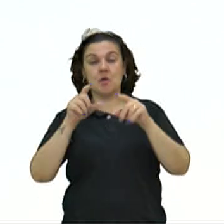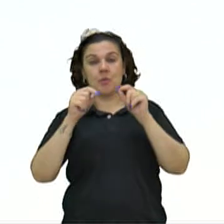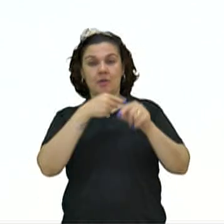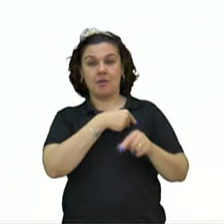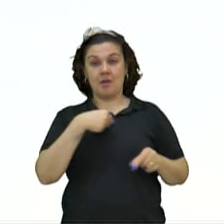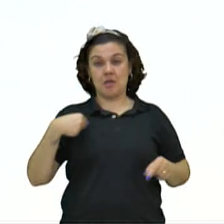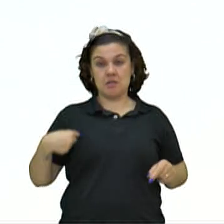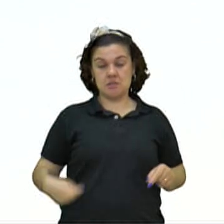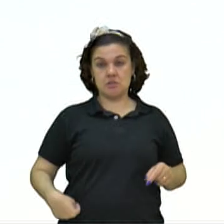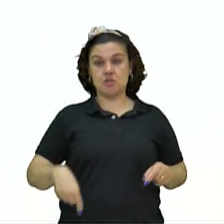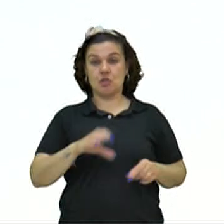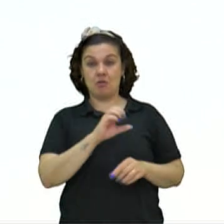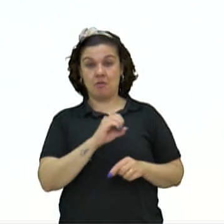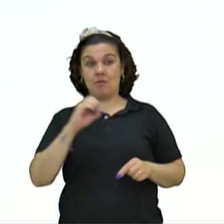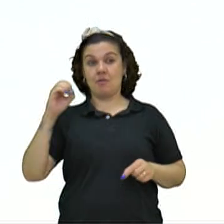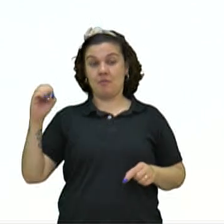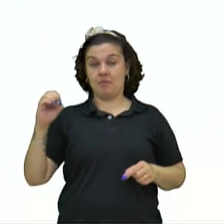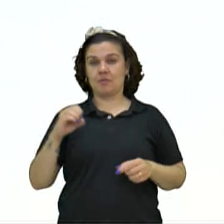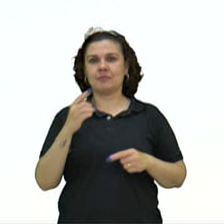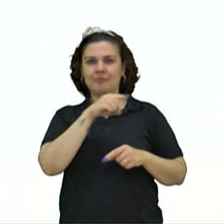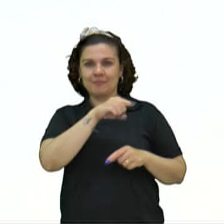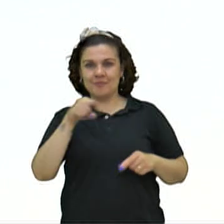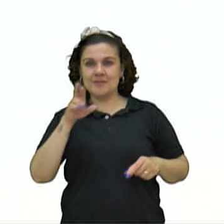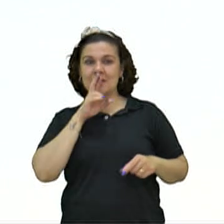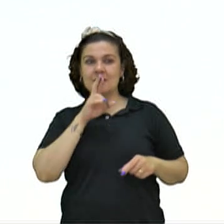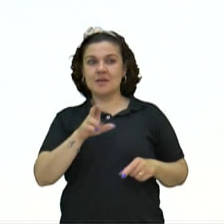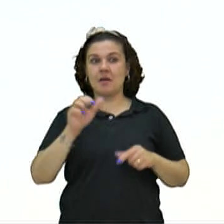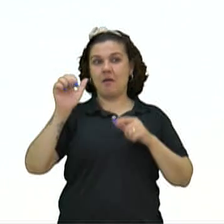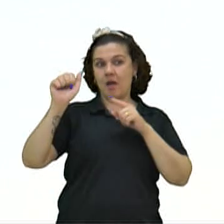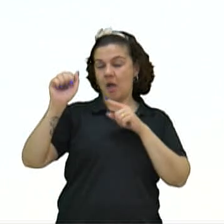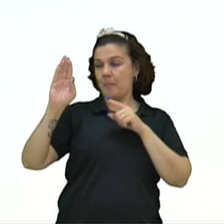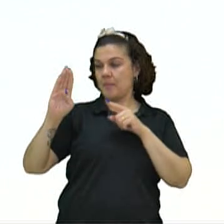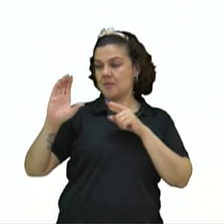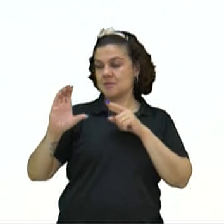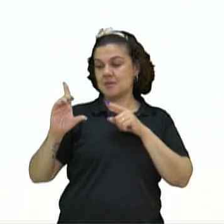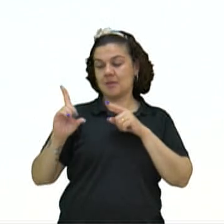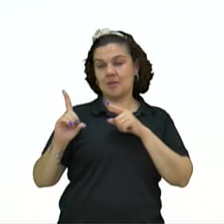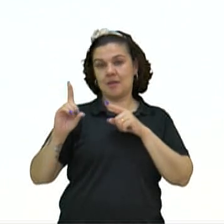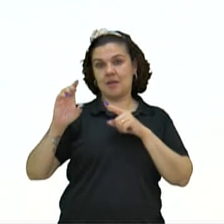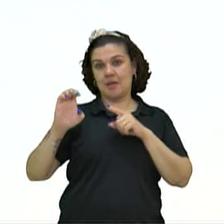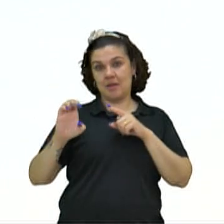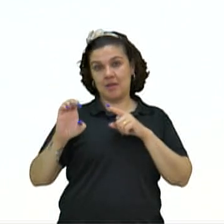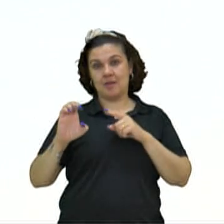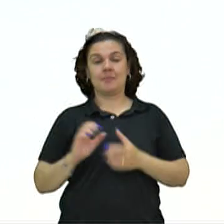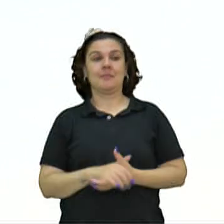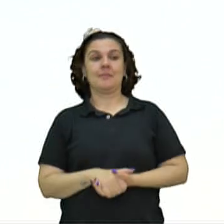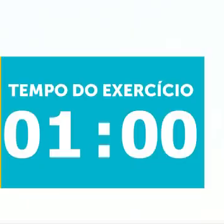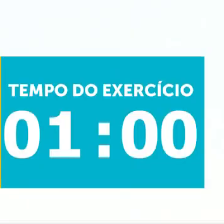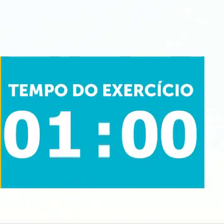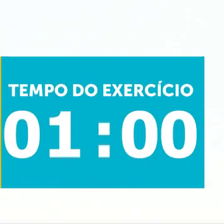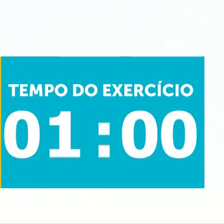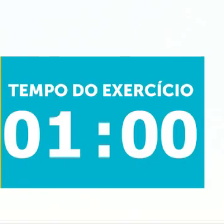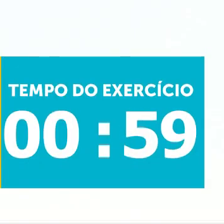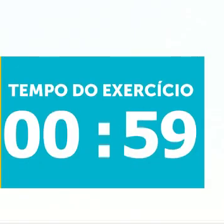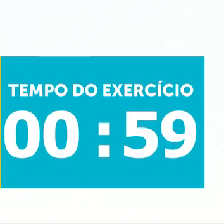China oriental, com você, A, B, C ou D.